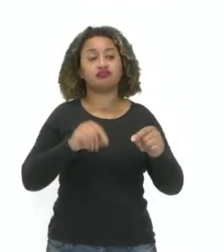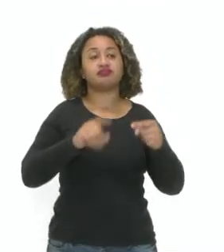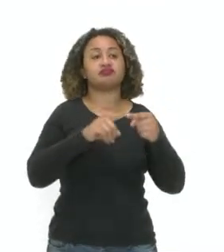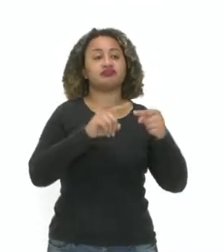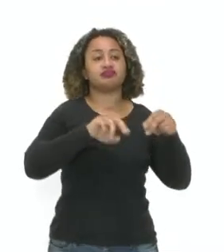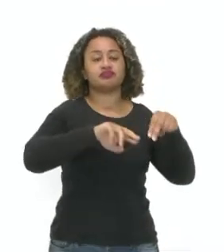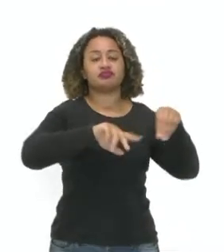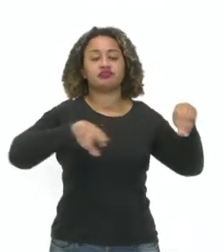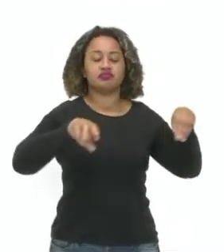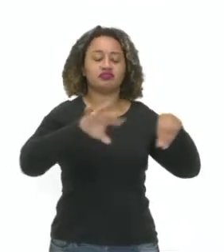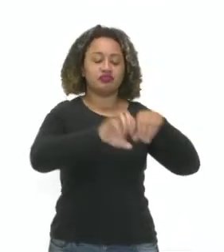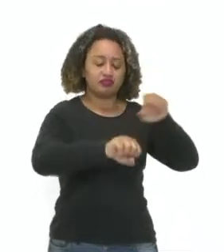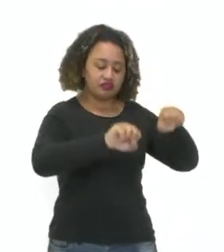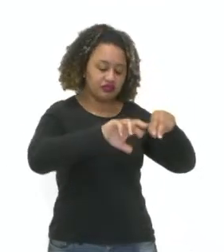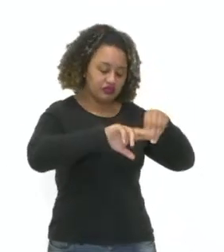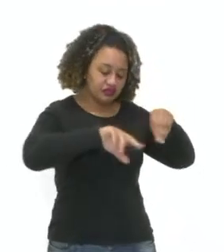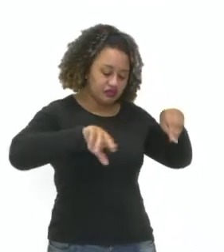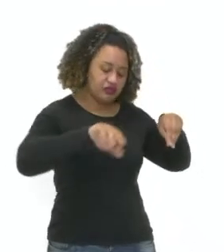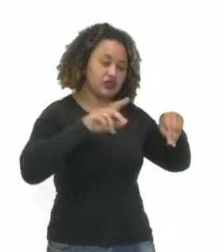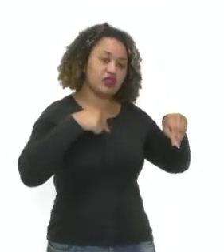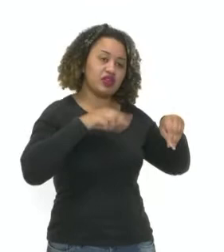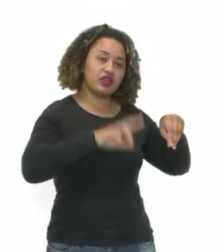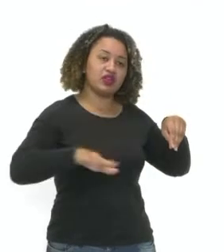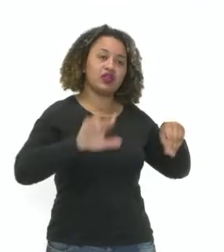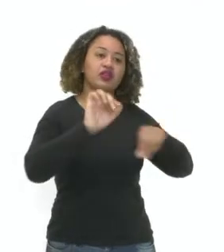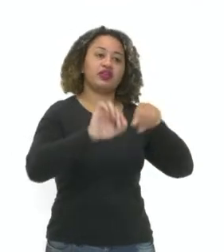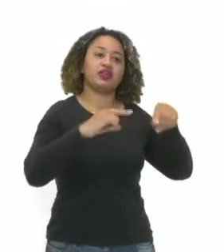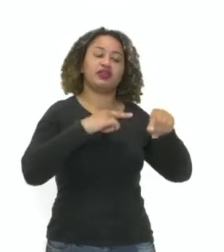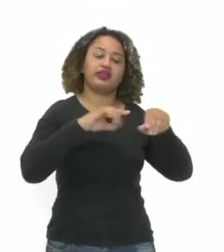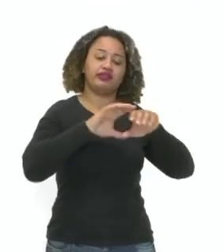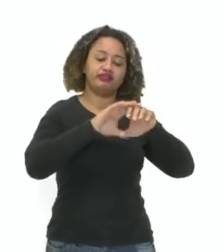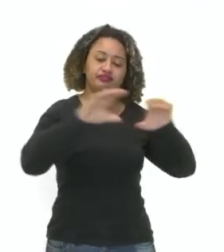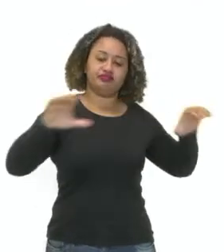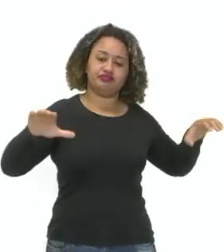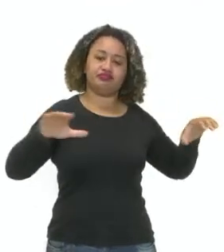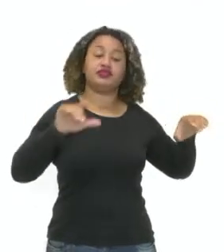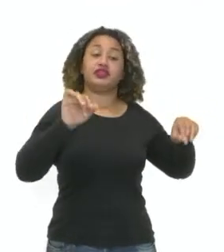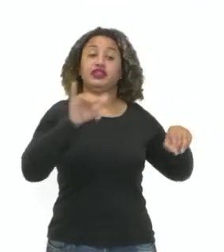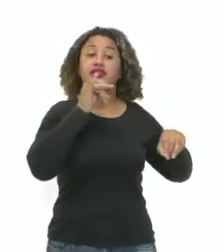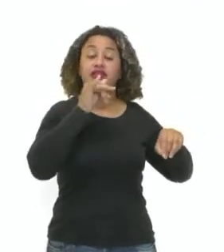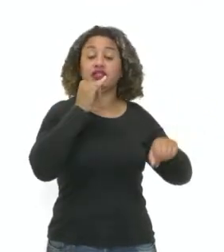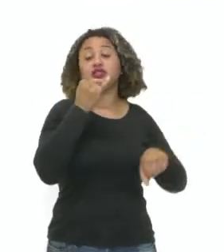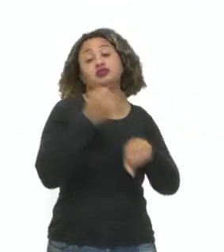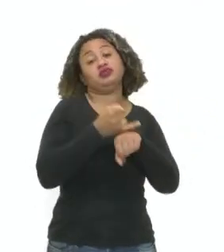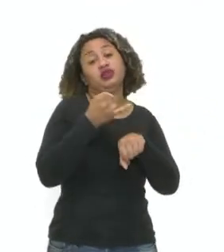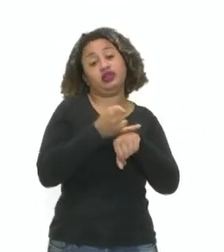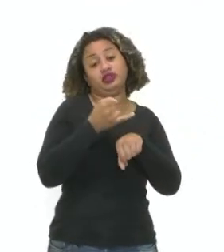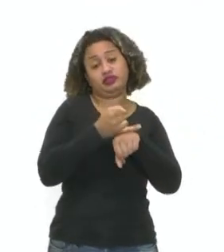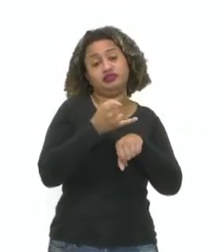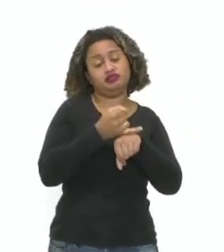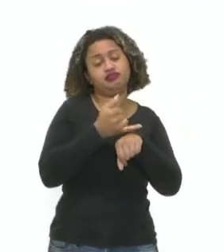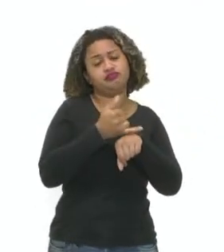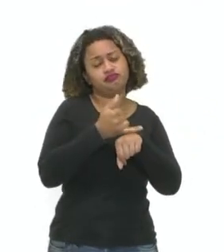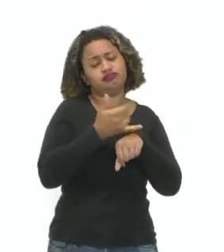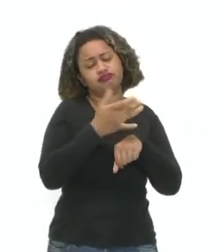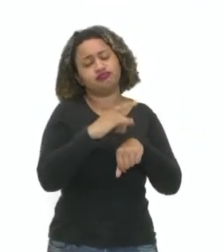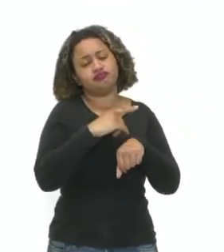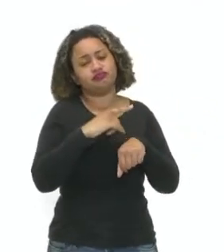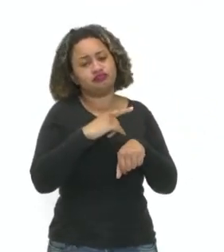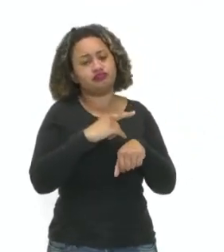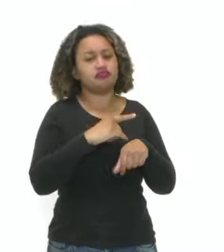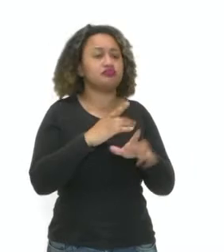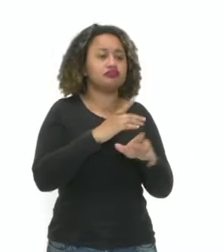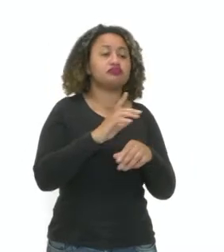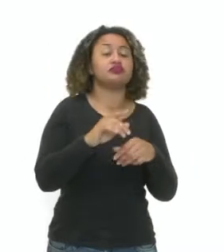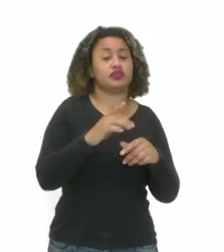é a extração dos minerais úteis que existem na crosta terrestre. Exemplo, ferro, cobre, zinco, não importa o seu